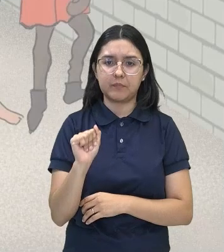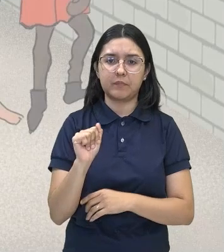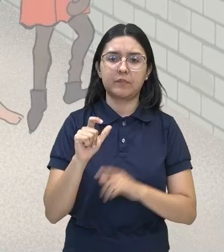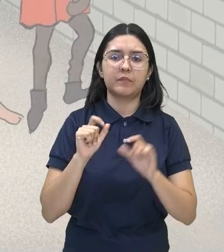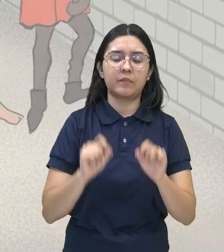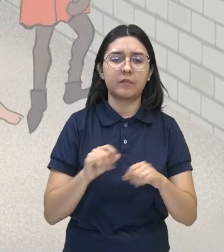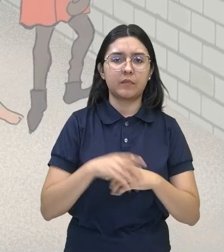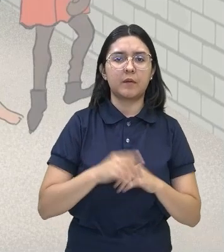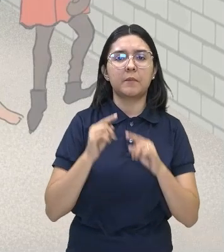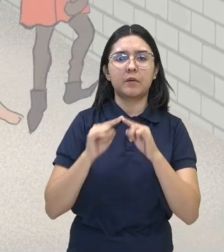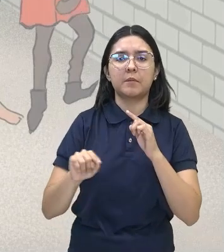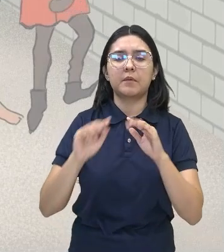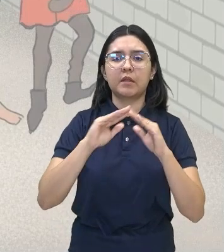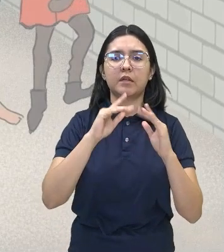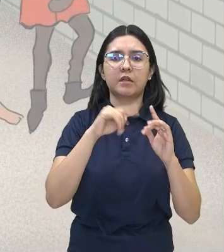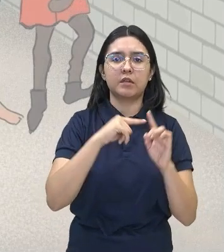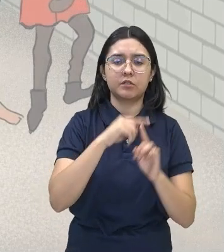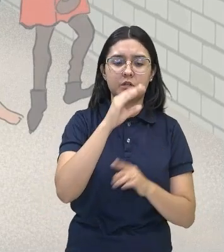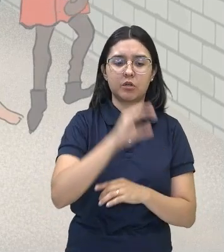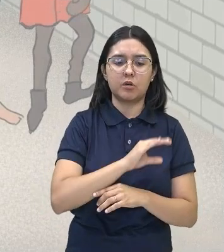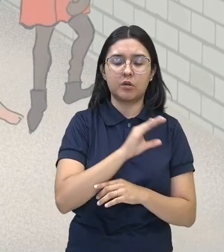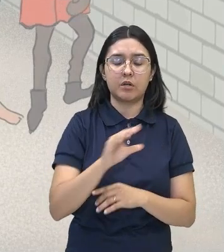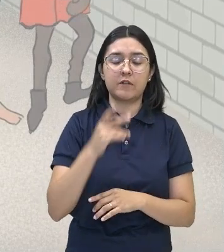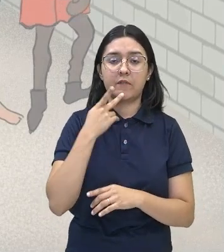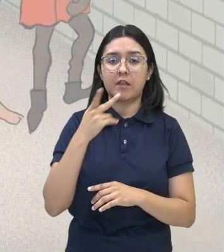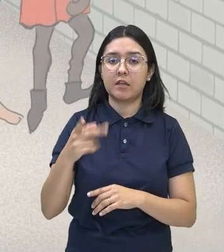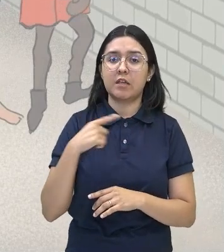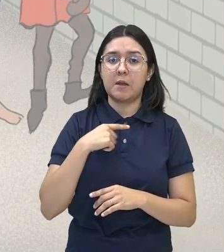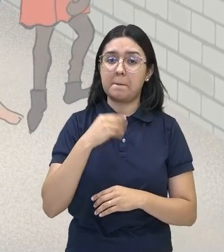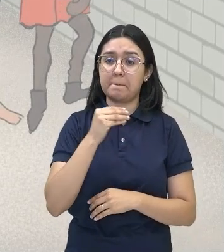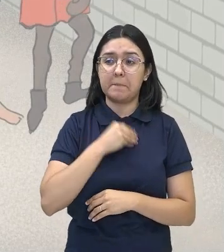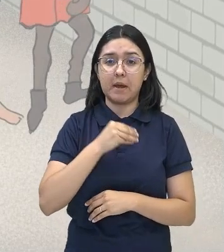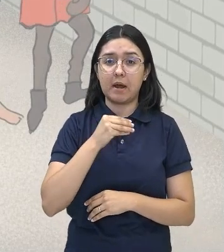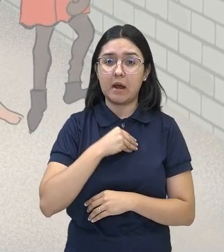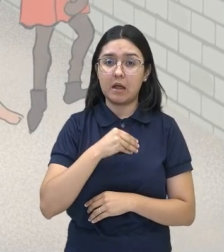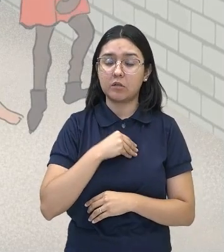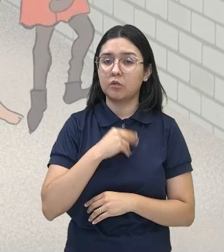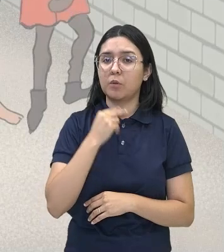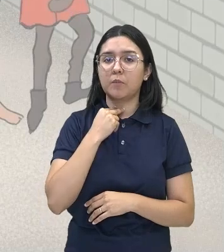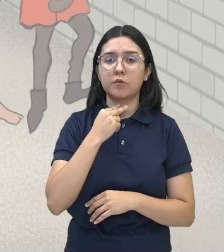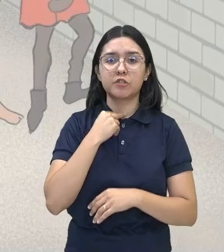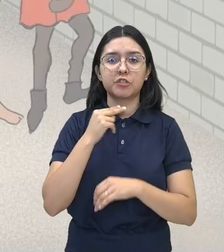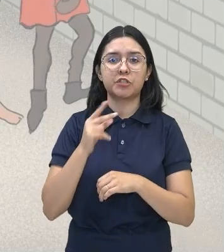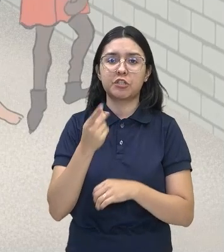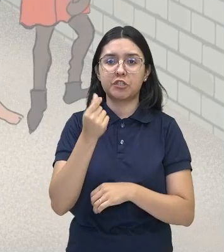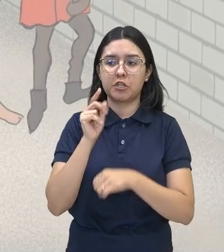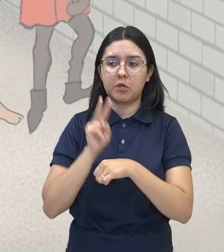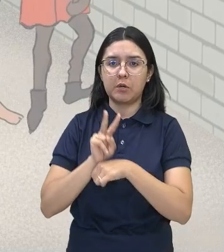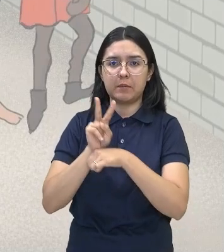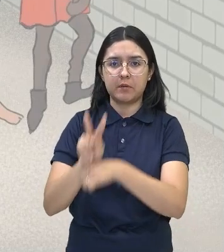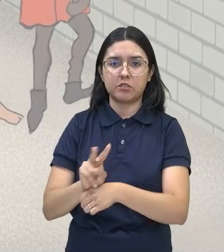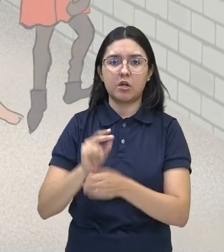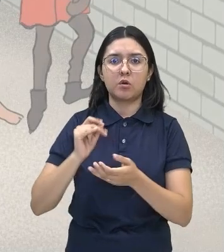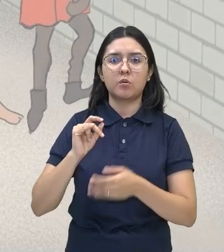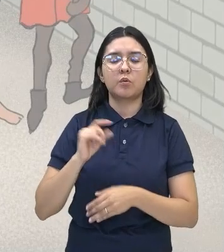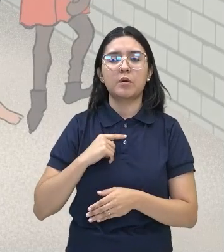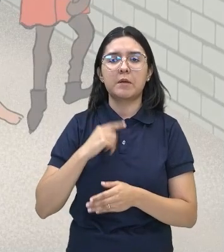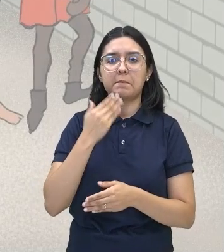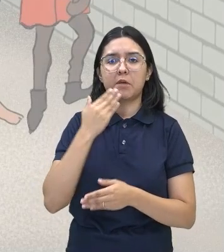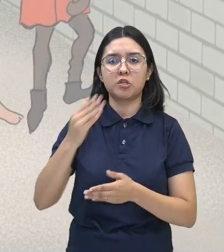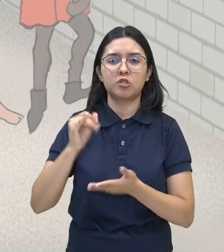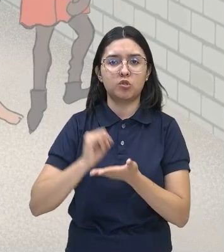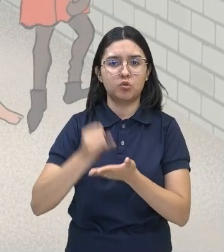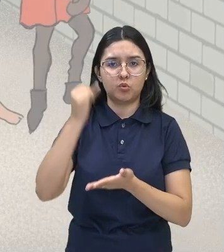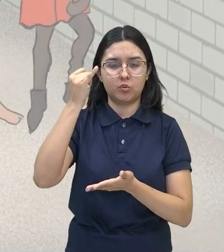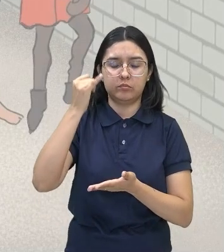pela Igreja Católica, que dizia que era um pecado mortal e que não deveria ser emprestado dinheiro a juros. Vejam só, né, gente?